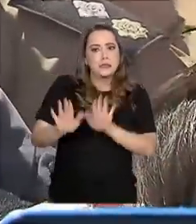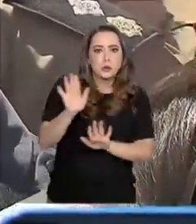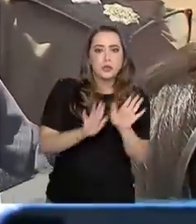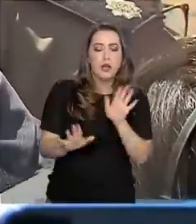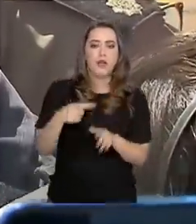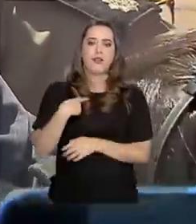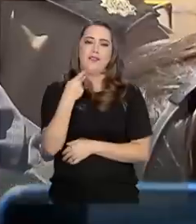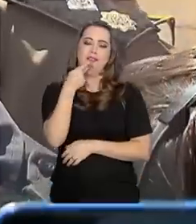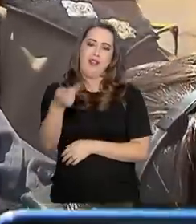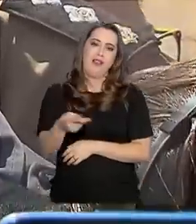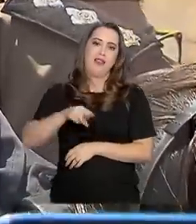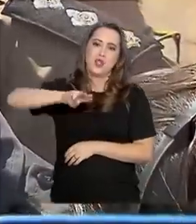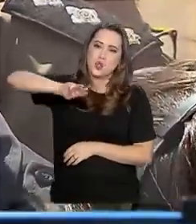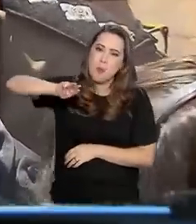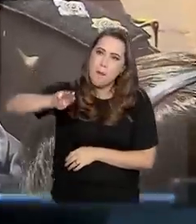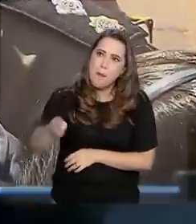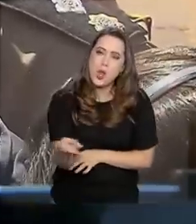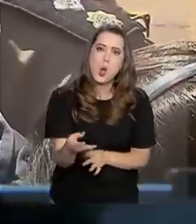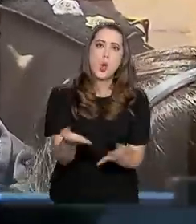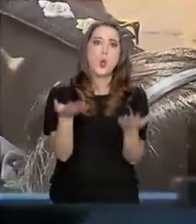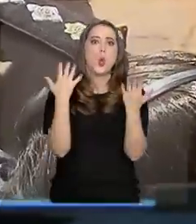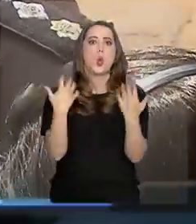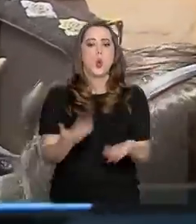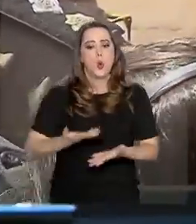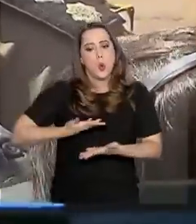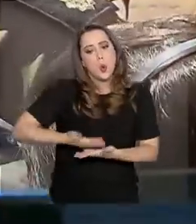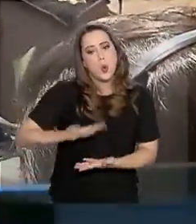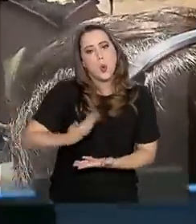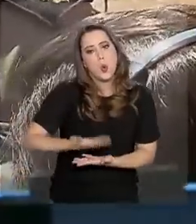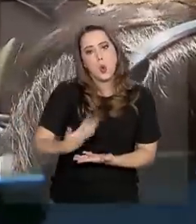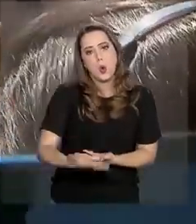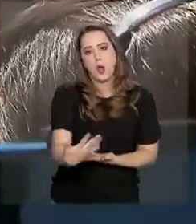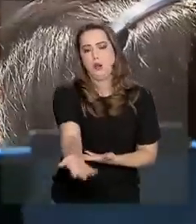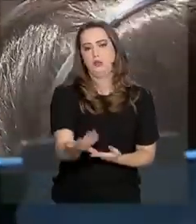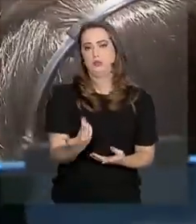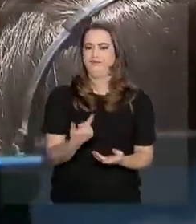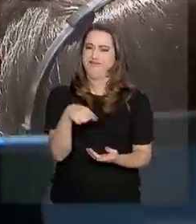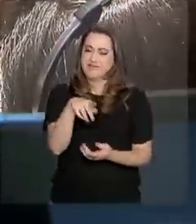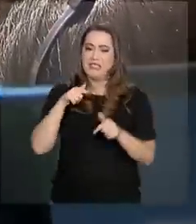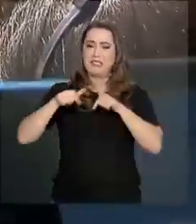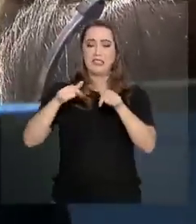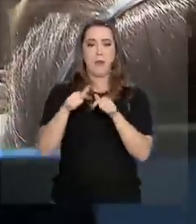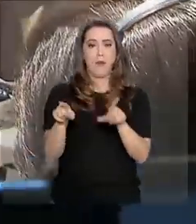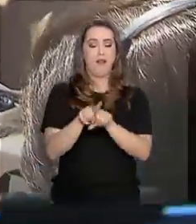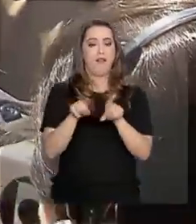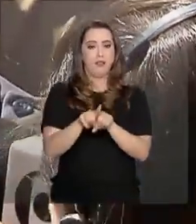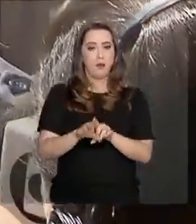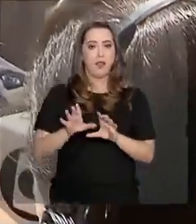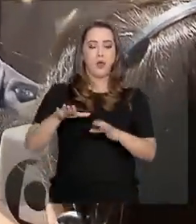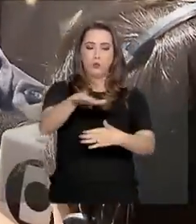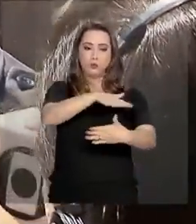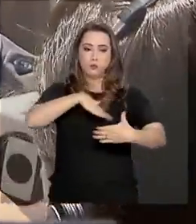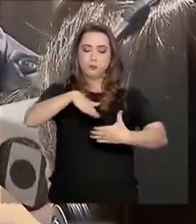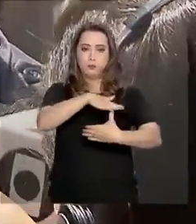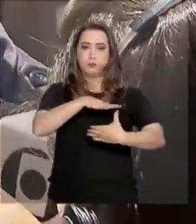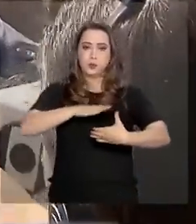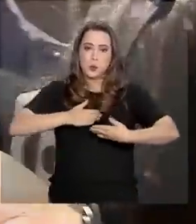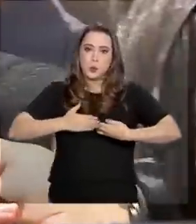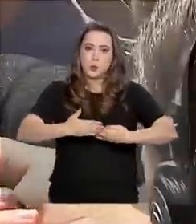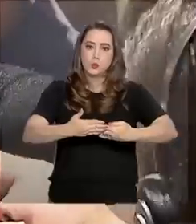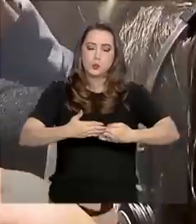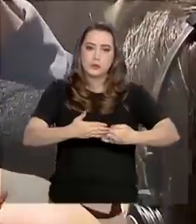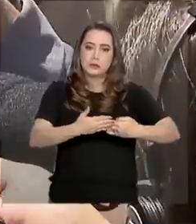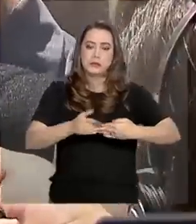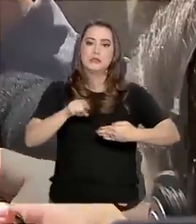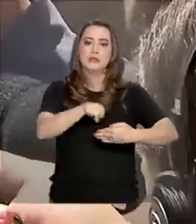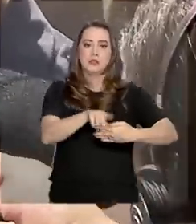gente está falando de milhões de rejeitos de minério de ferro, a gente trabalha com uma barragem, né, que dentro da área quente a